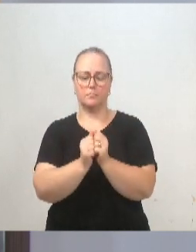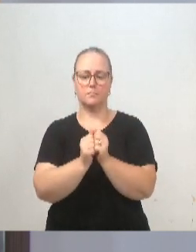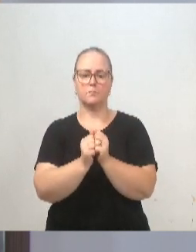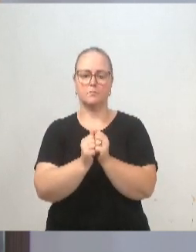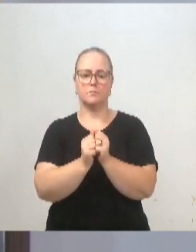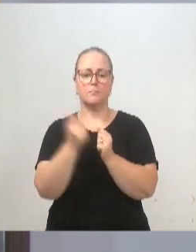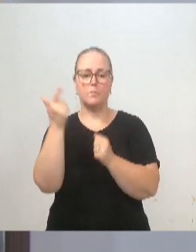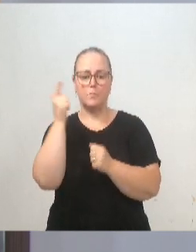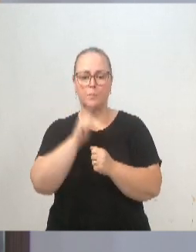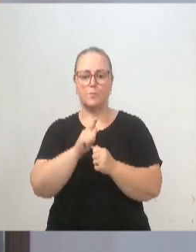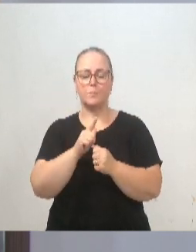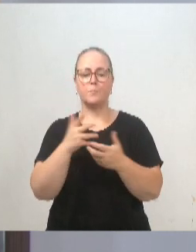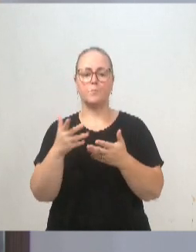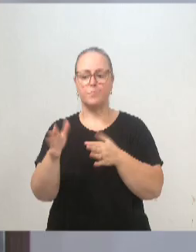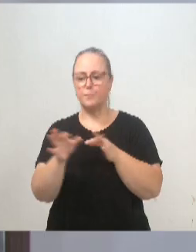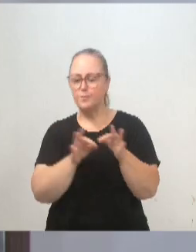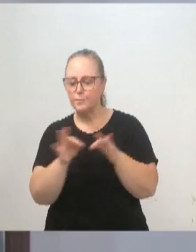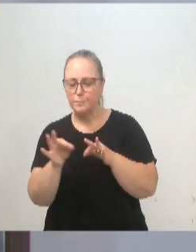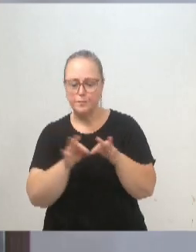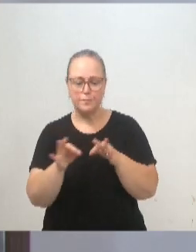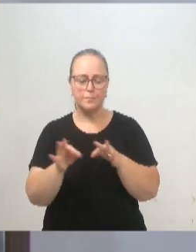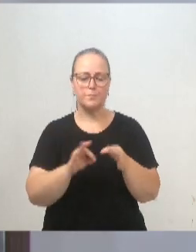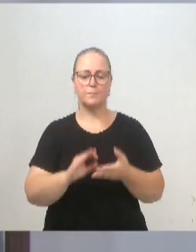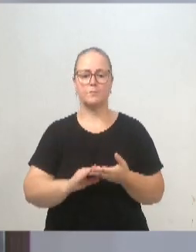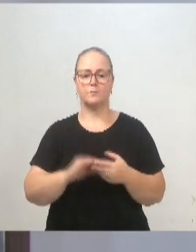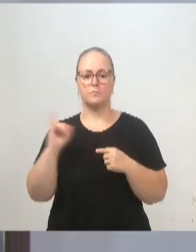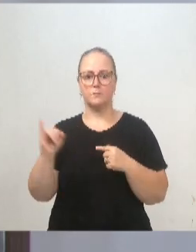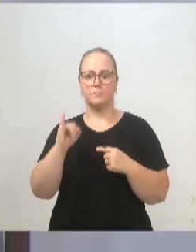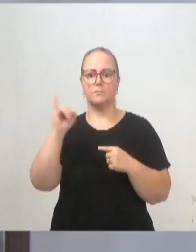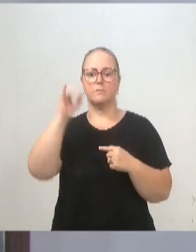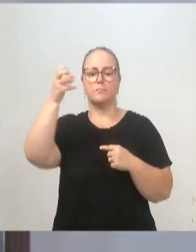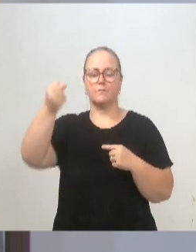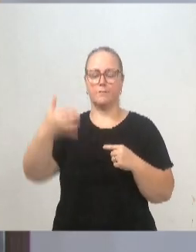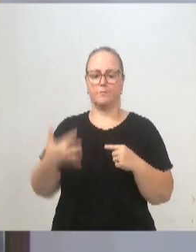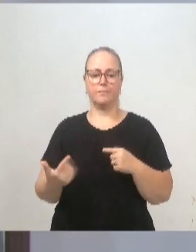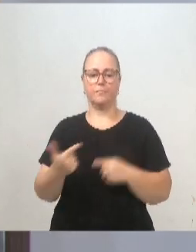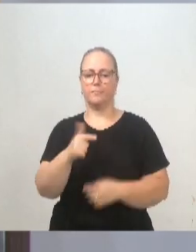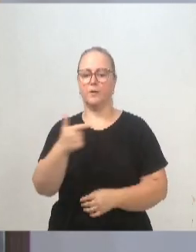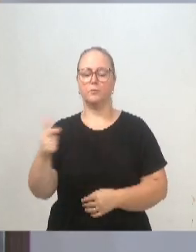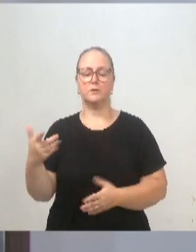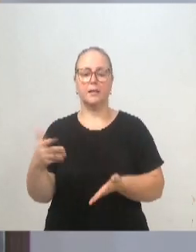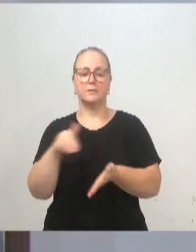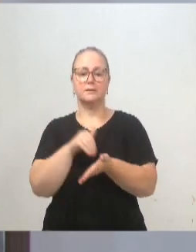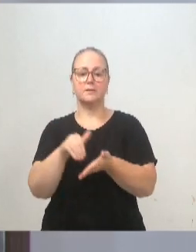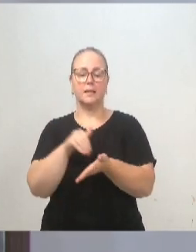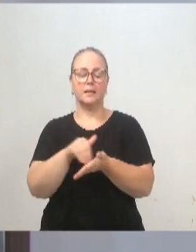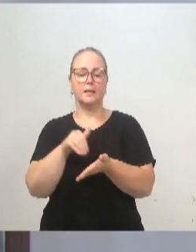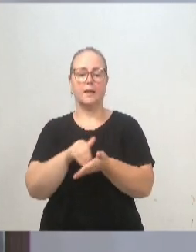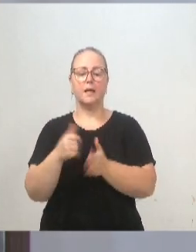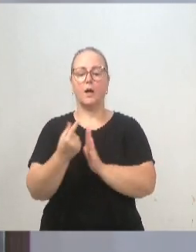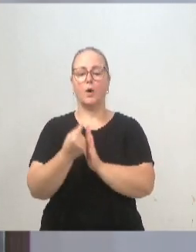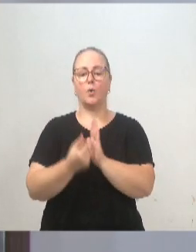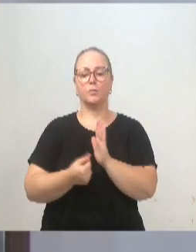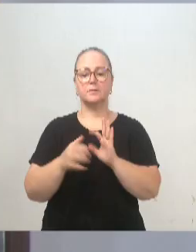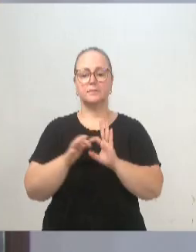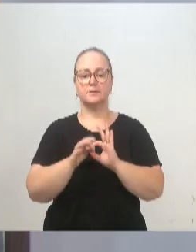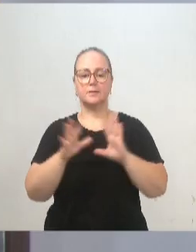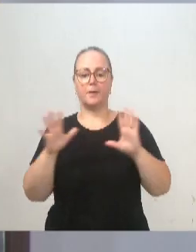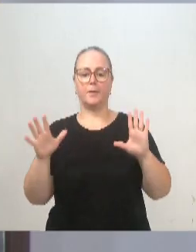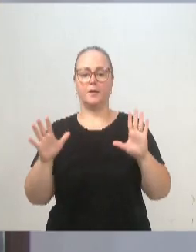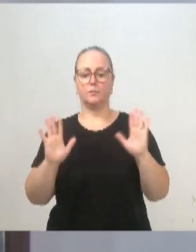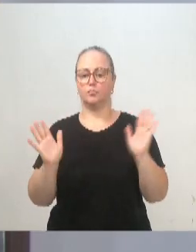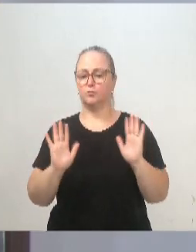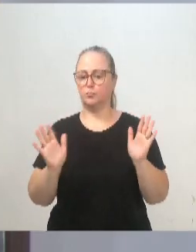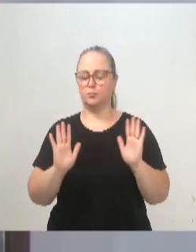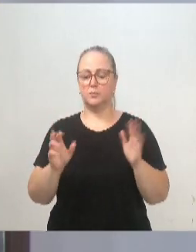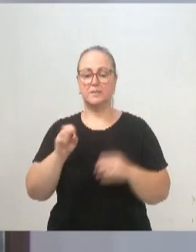do saneamento, né? Importante dizer que nenhuma secretaria tem o orçamento aberto, né? Todo mundo que precisa